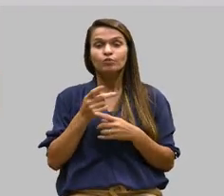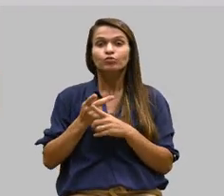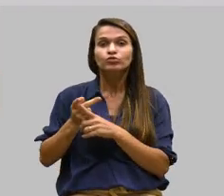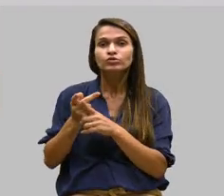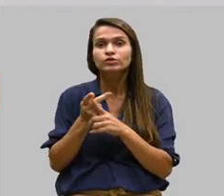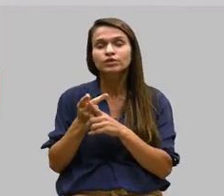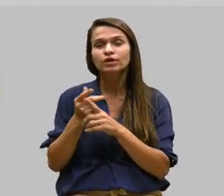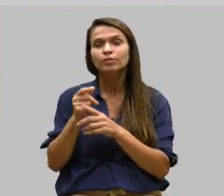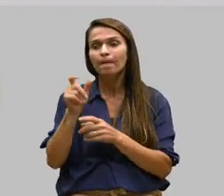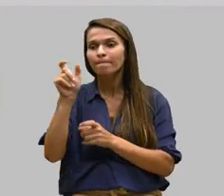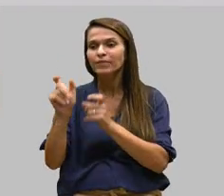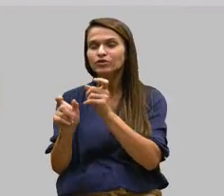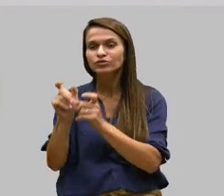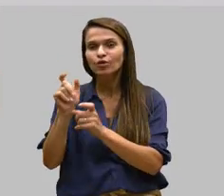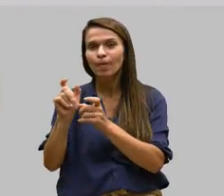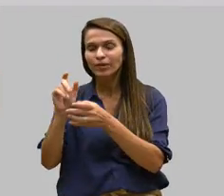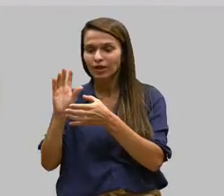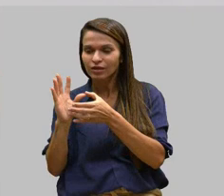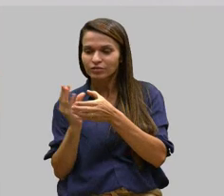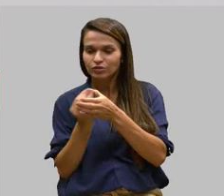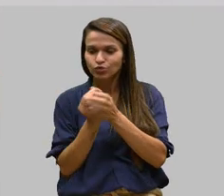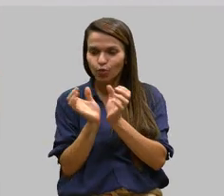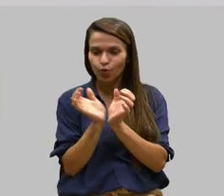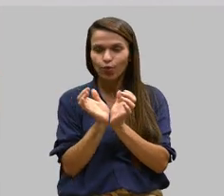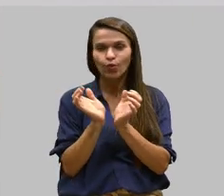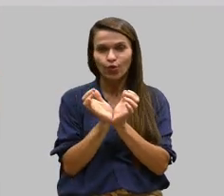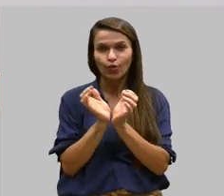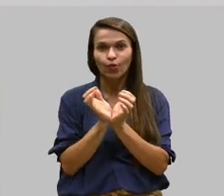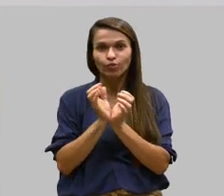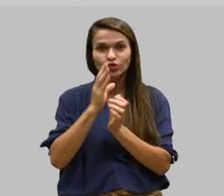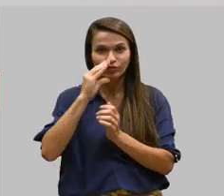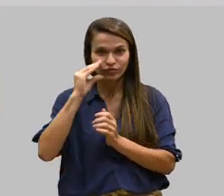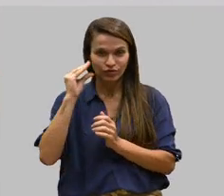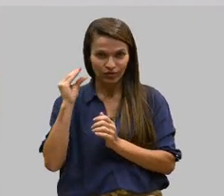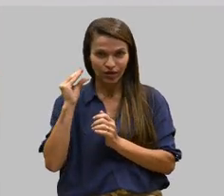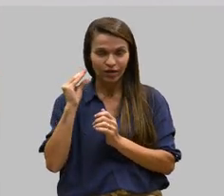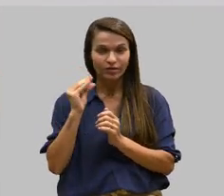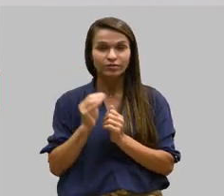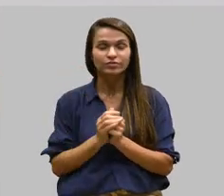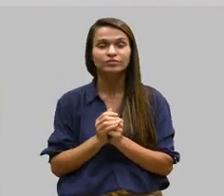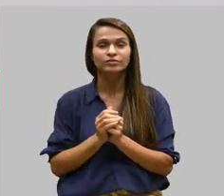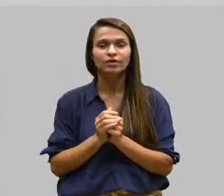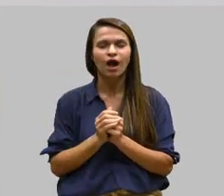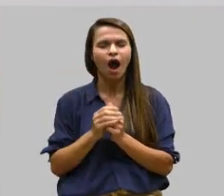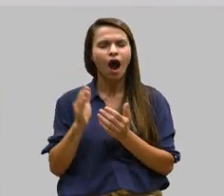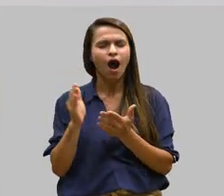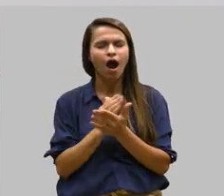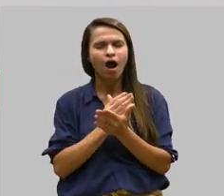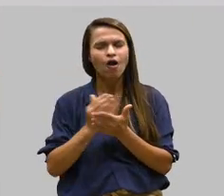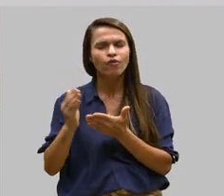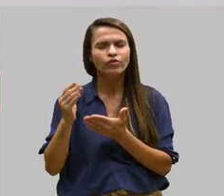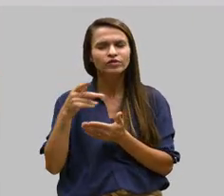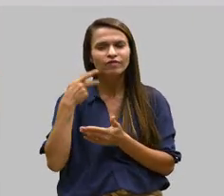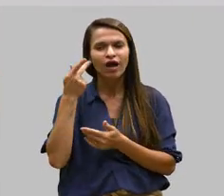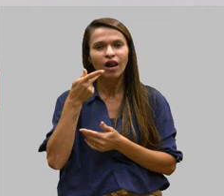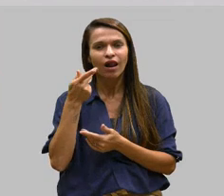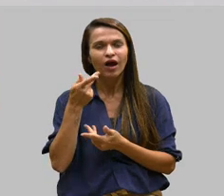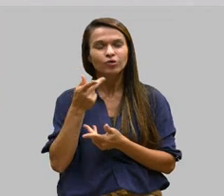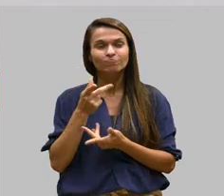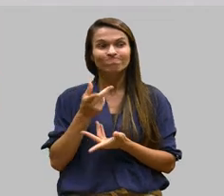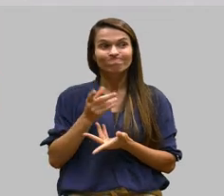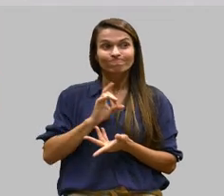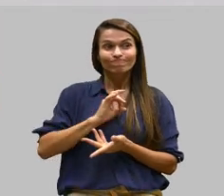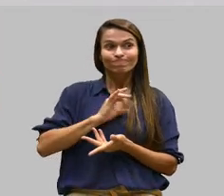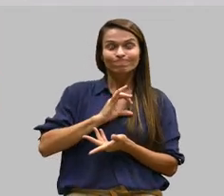pessoas para fazerem parte do nosso do nosso quadro alguns relataram o receio de perder